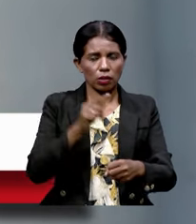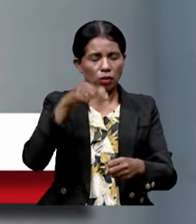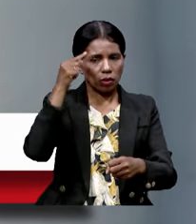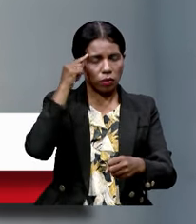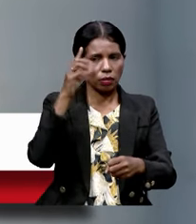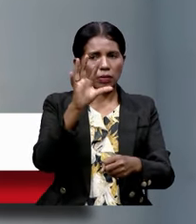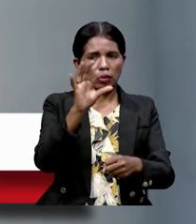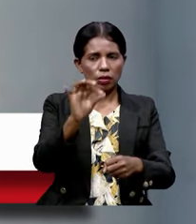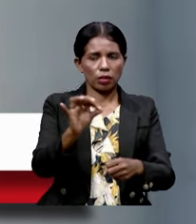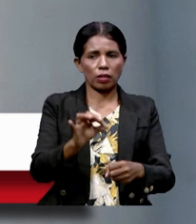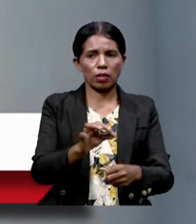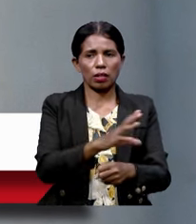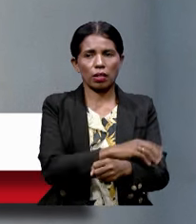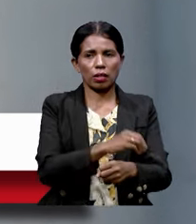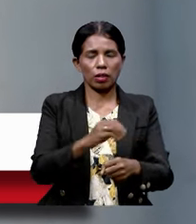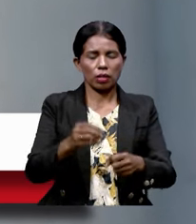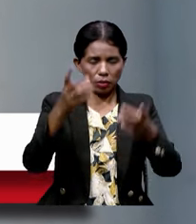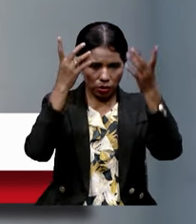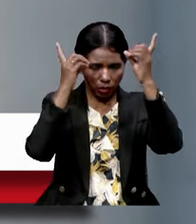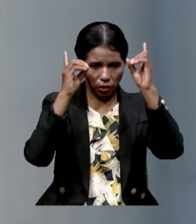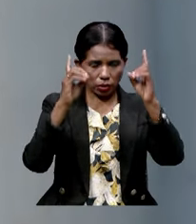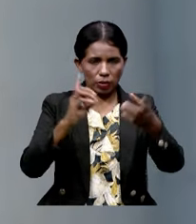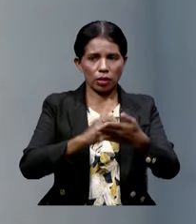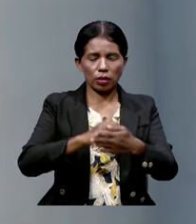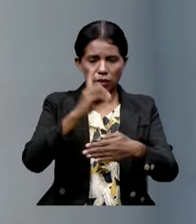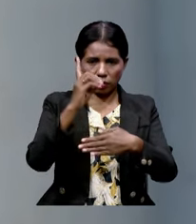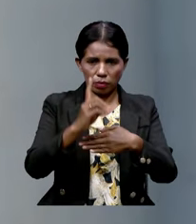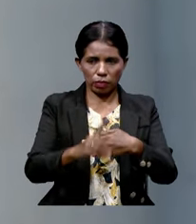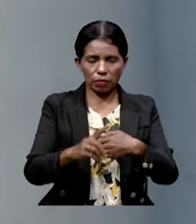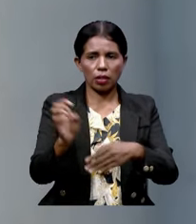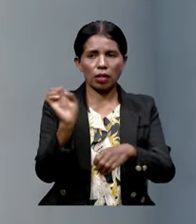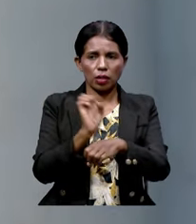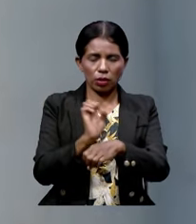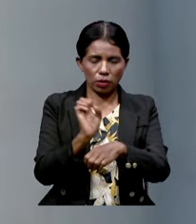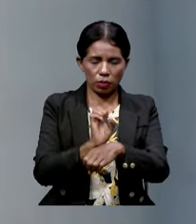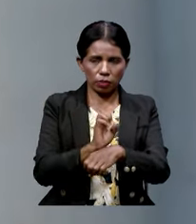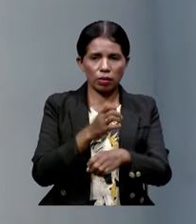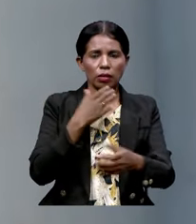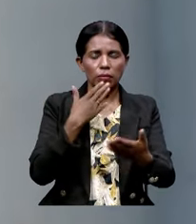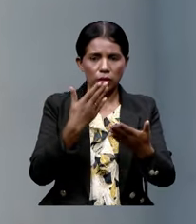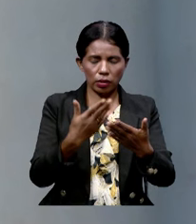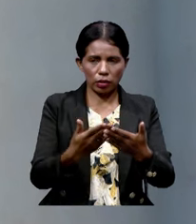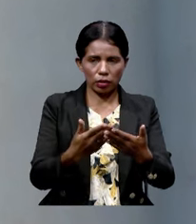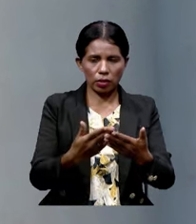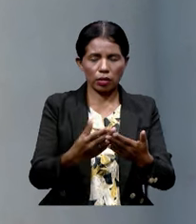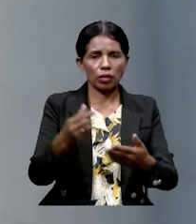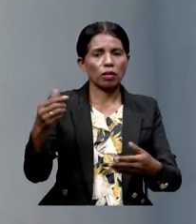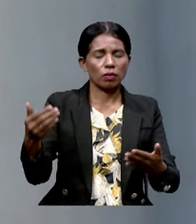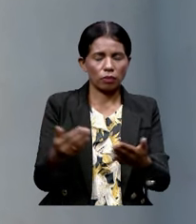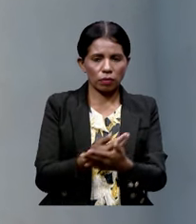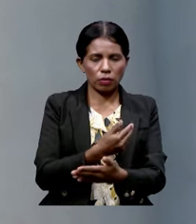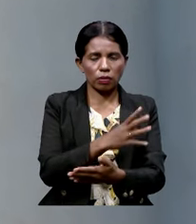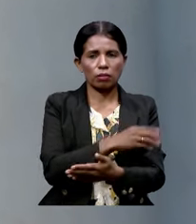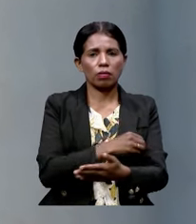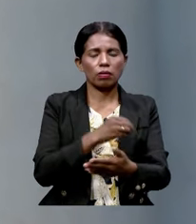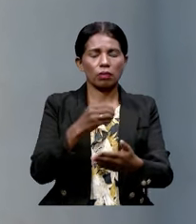da Lacinia, maca defini, desenvolve economia e da nebe moderno do